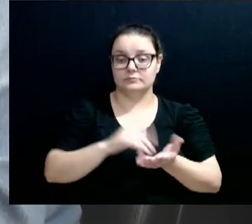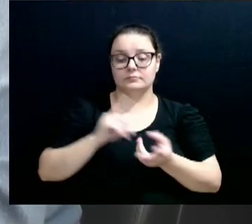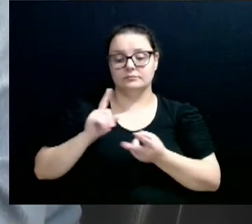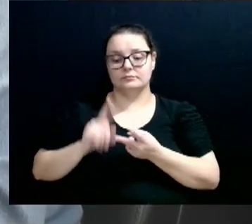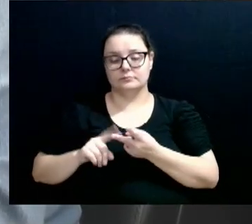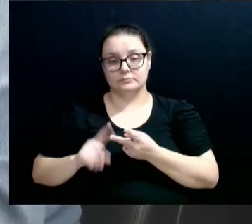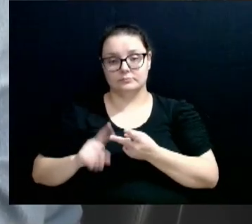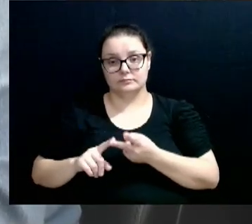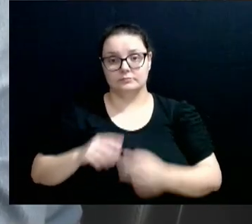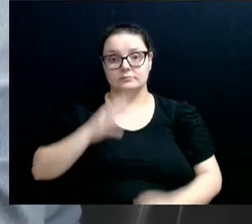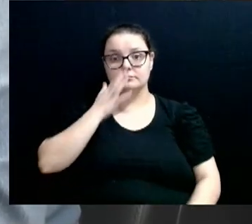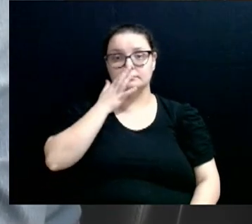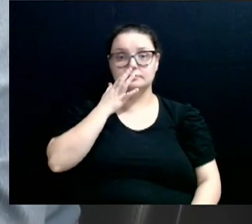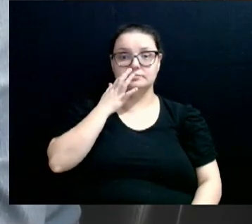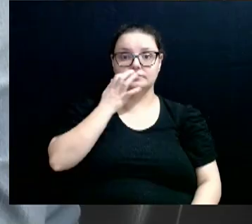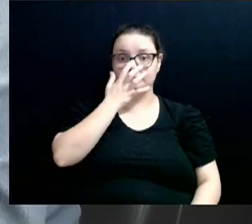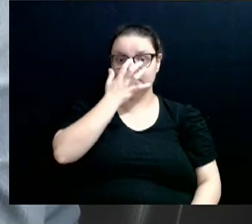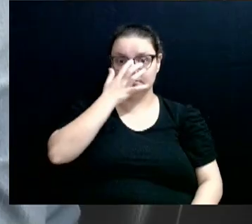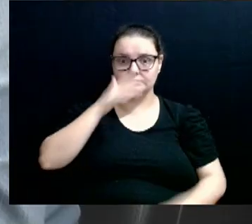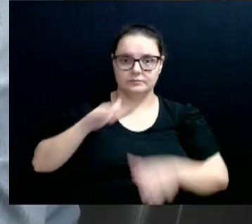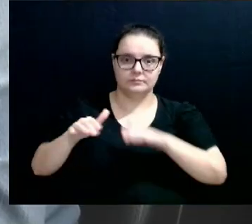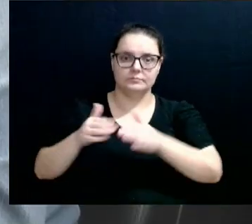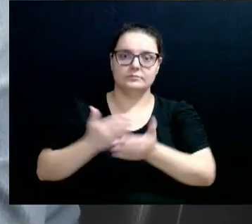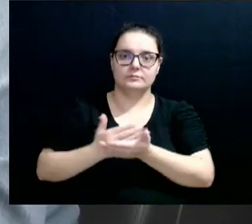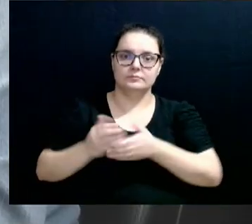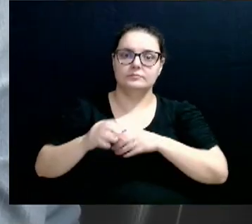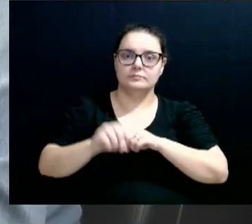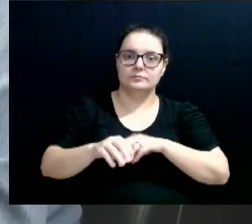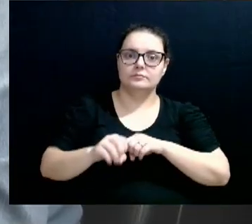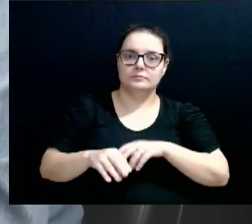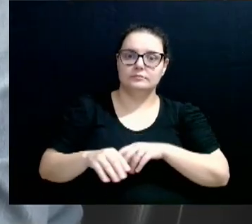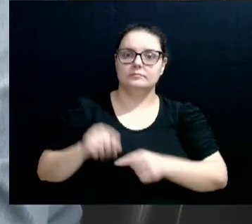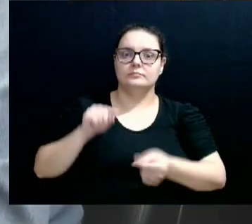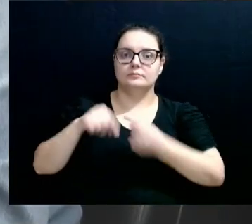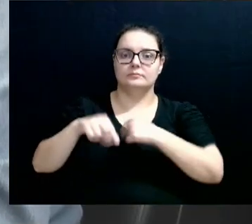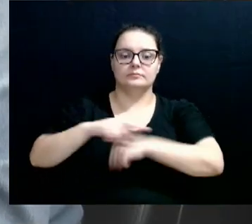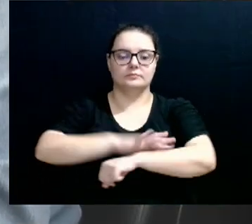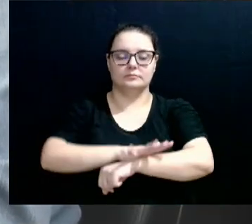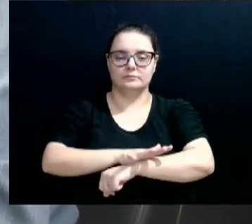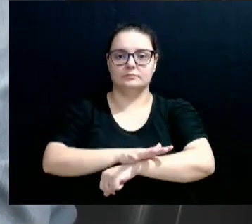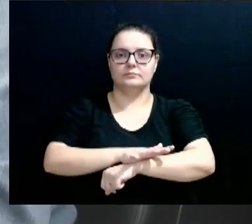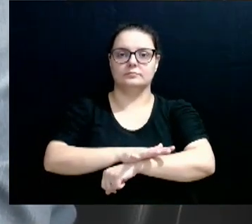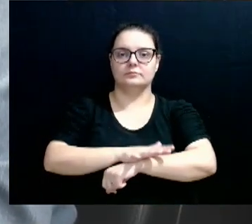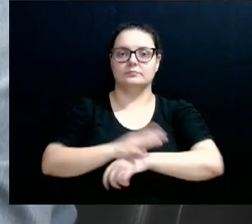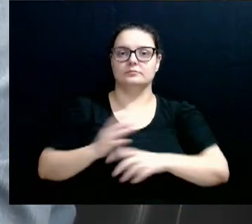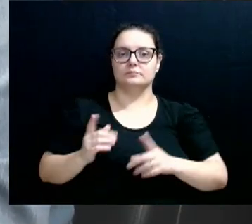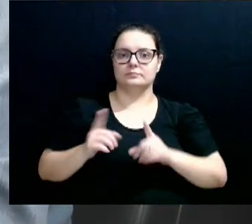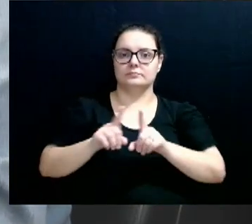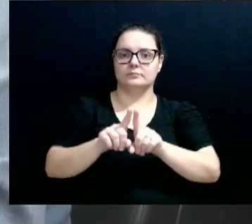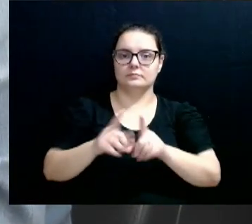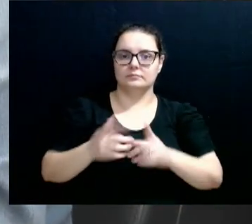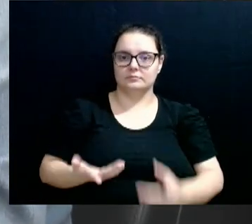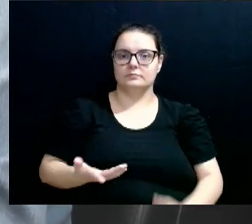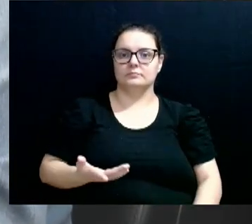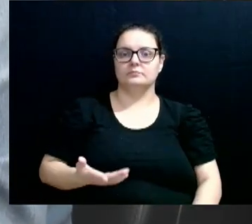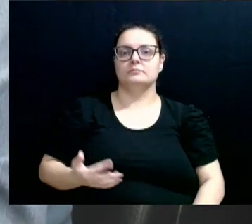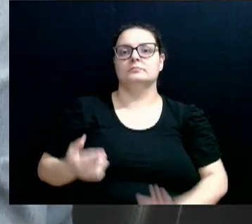um movimento que a gente iniciou de educação antirracista. Culminou com a produção de um protocolo, né,